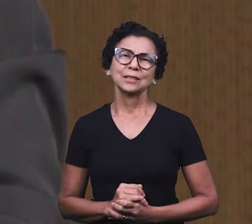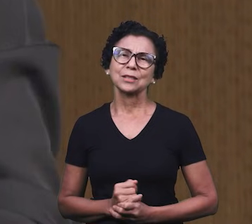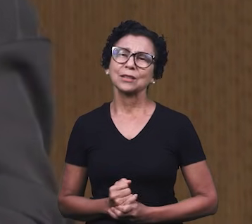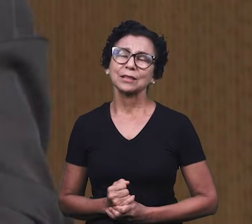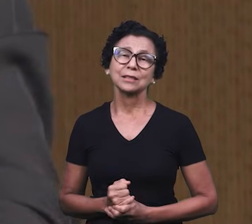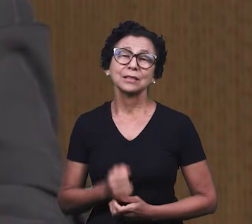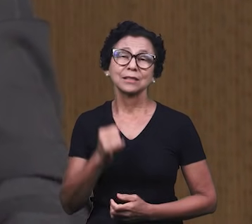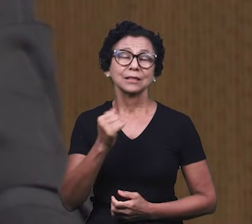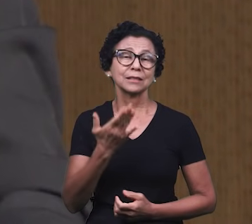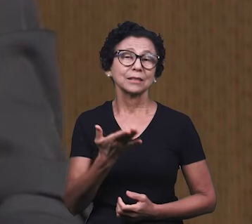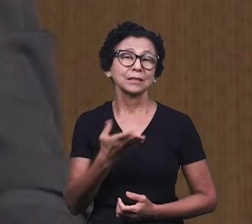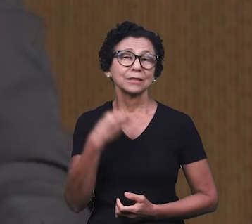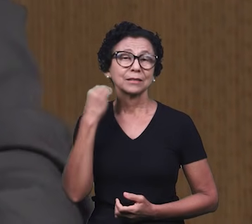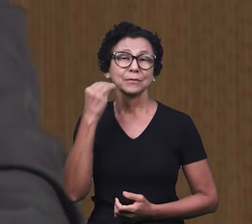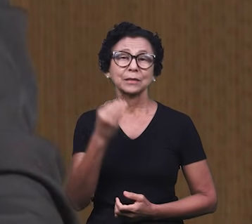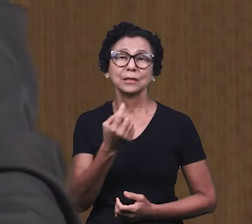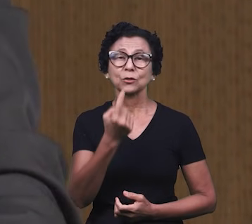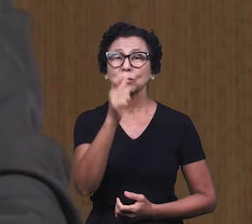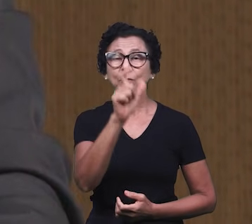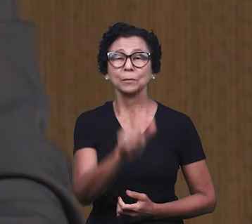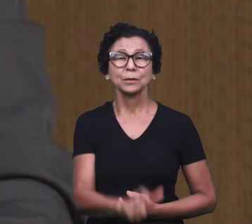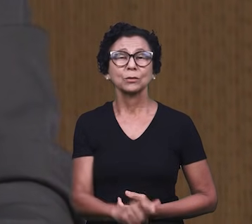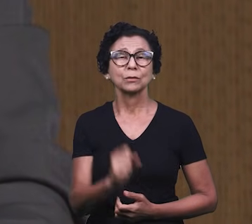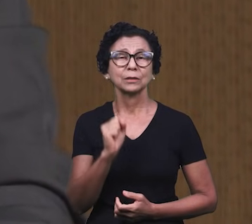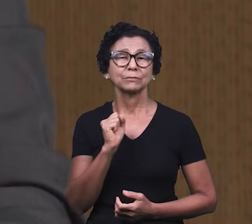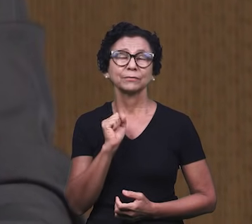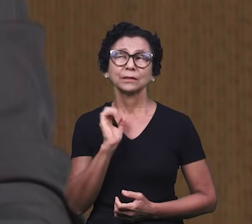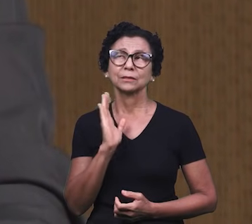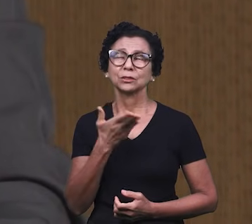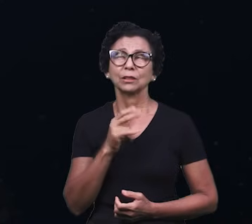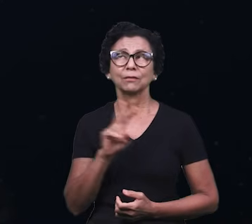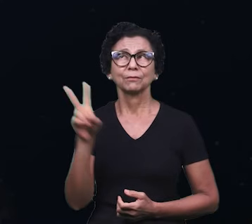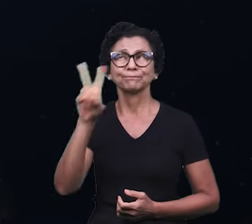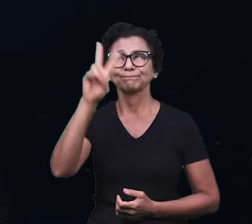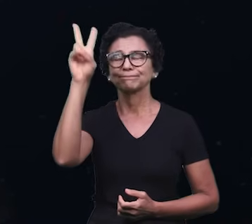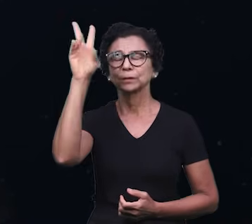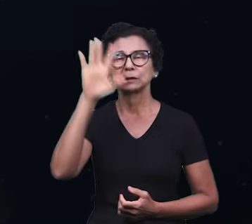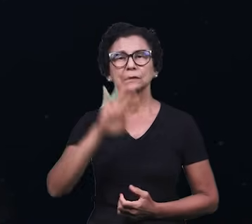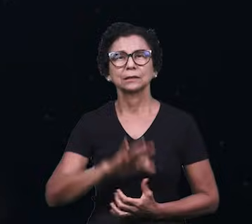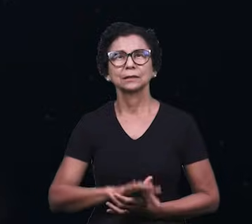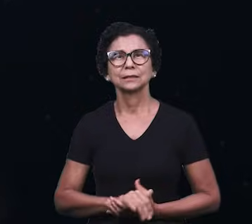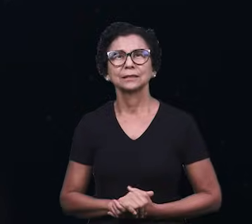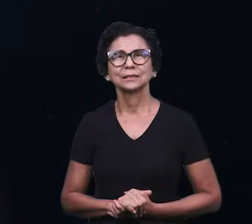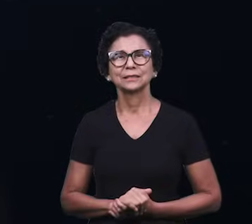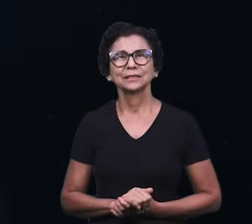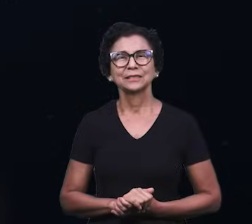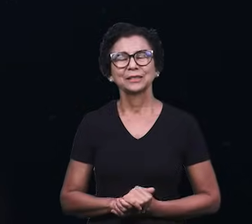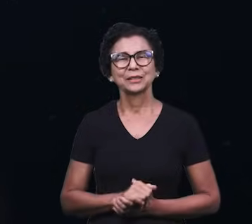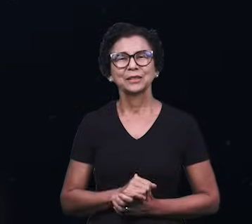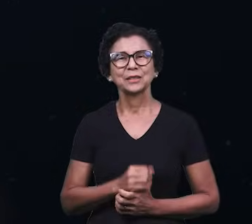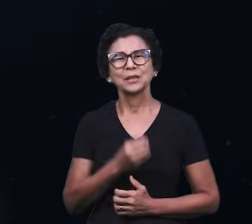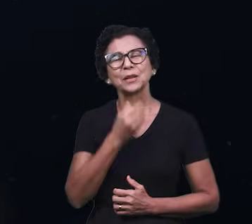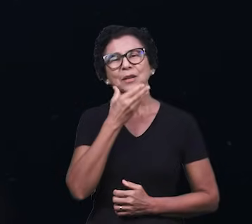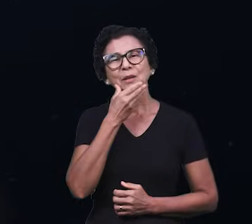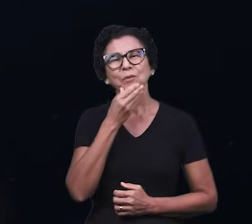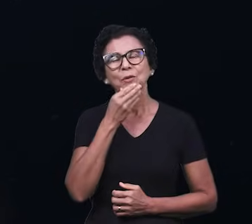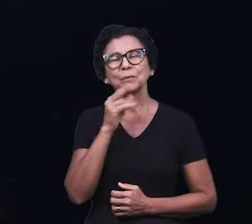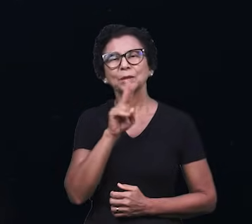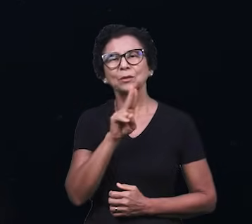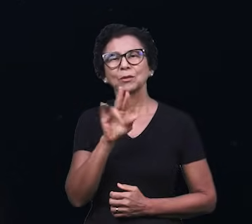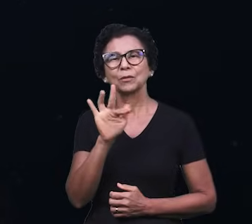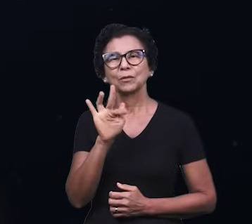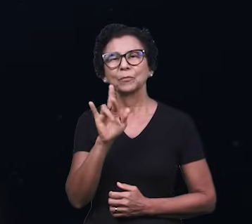pena, né? Um dos exemplos é o seu Francisco, ele deve estar nos assistindo agora, porque ele diz que assiste tudo,